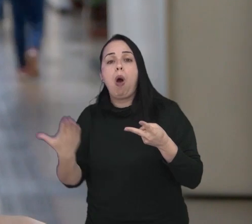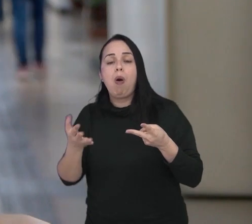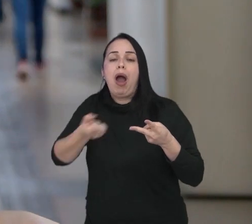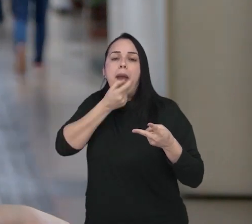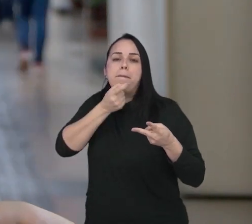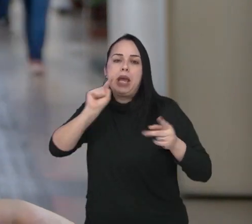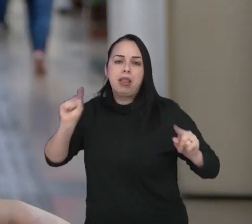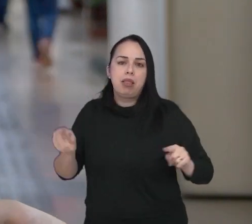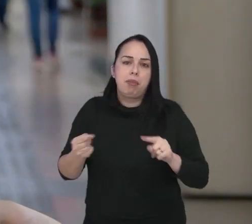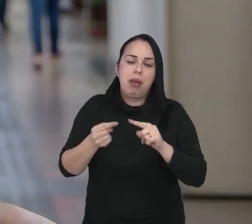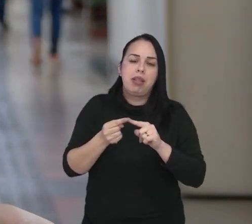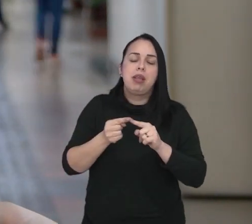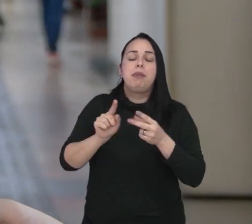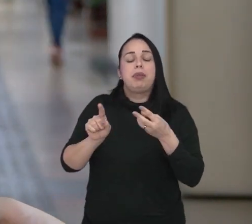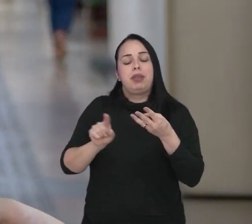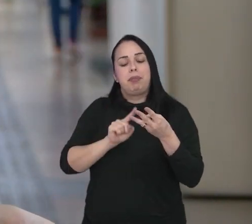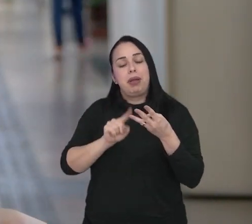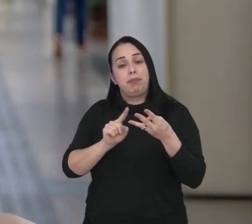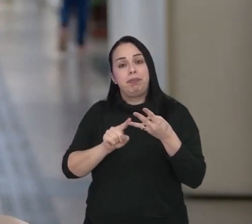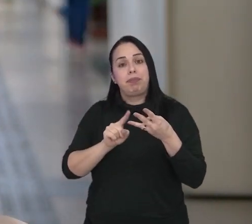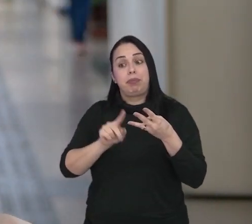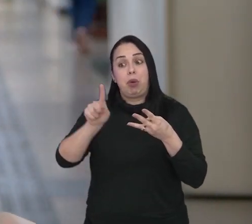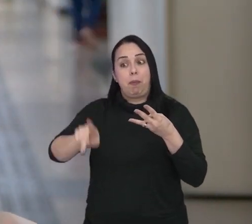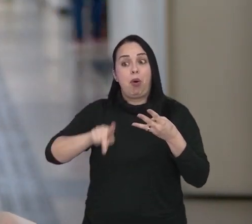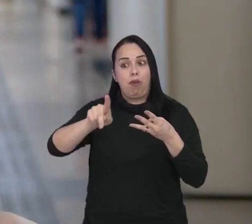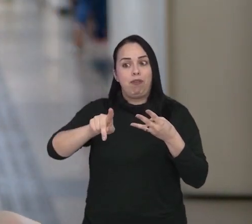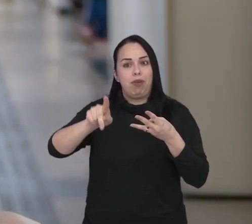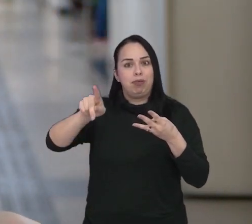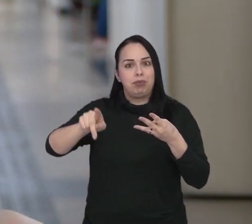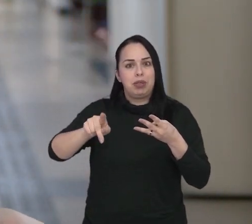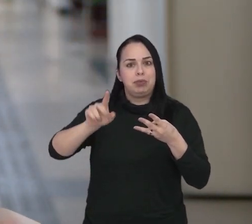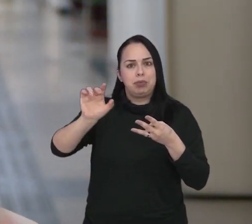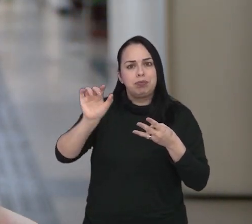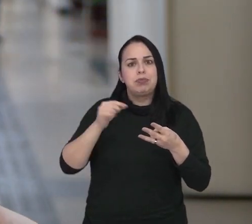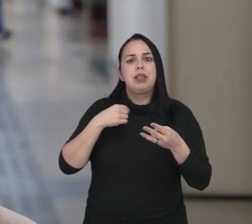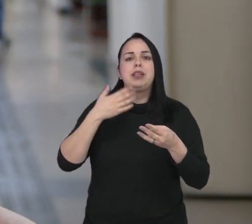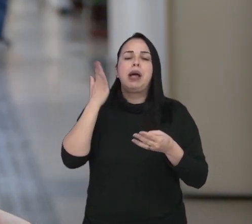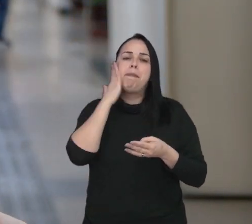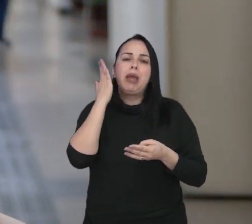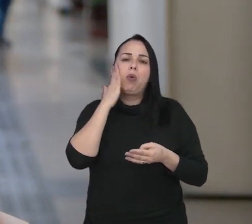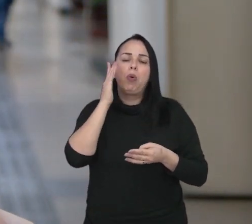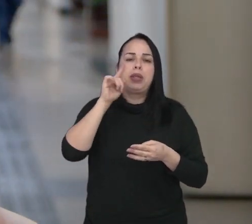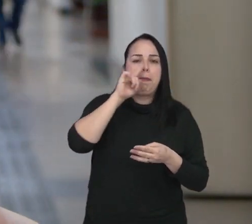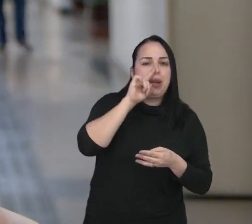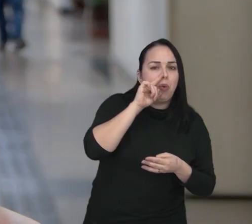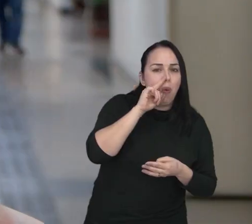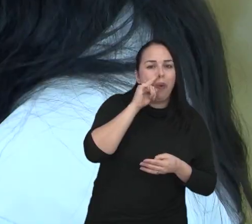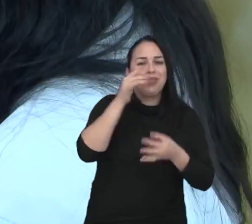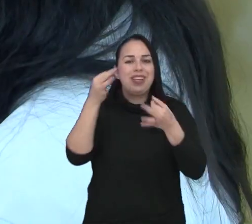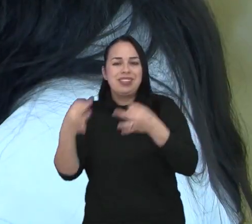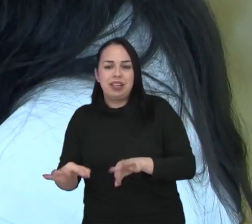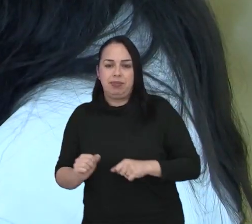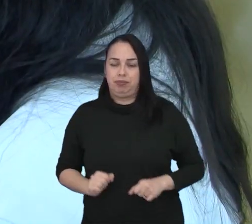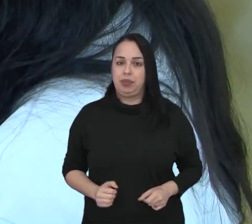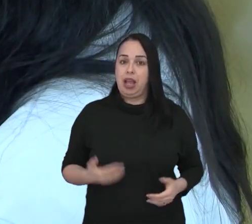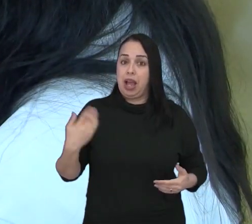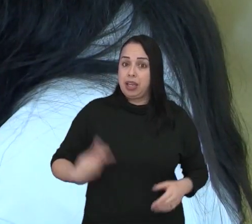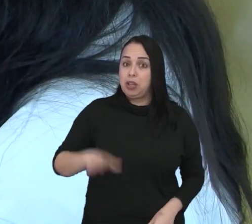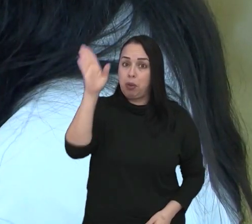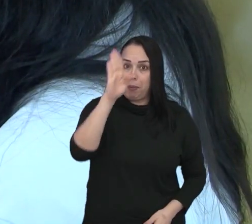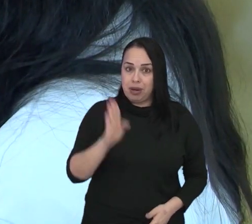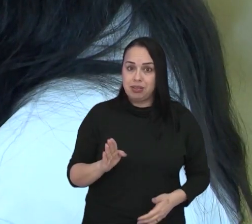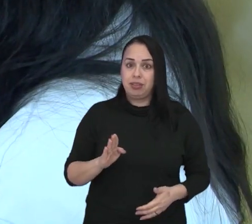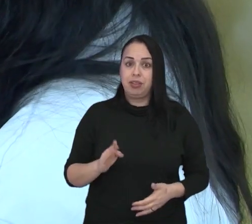da vacina, de forma experimental, mas também há a participação da população para que a gente possa analisar os riscos, benefícios. Atualmente,